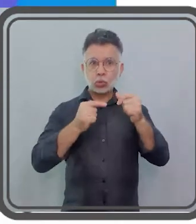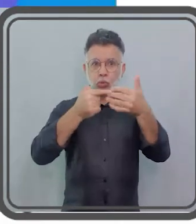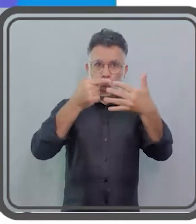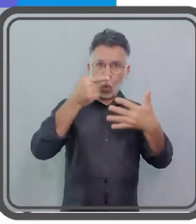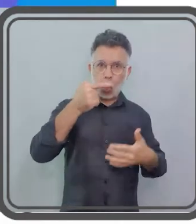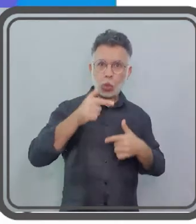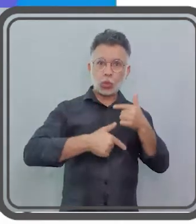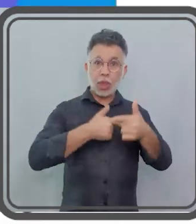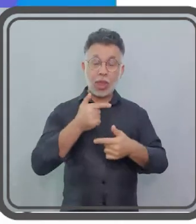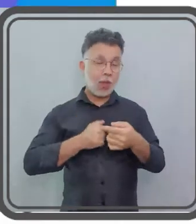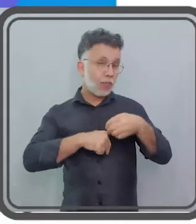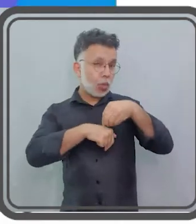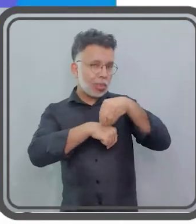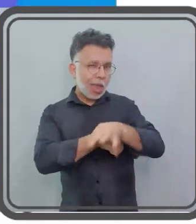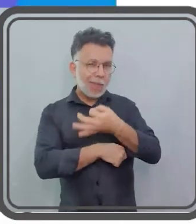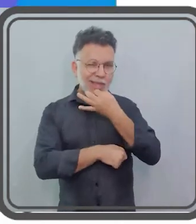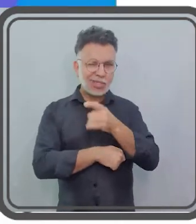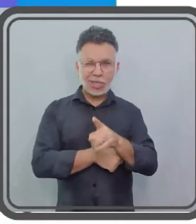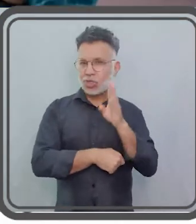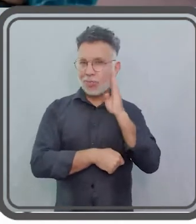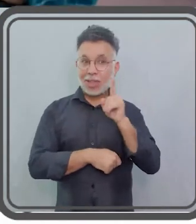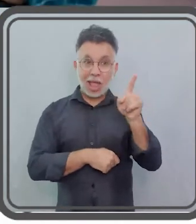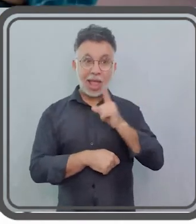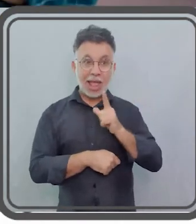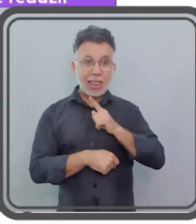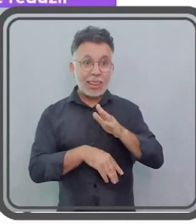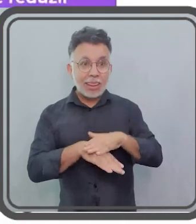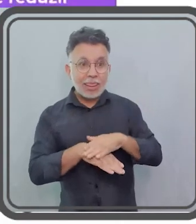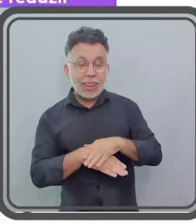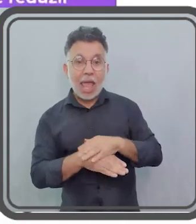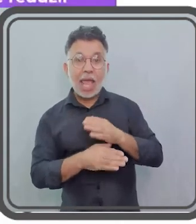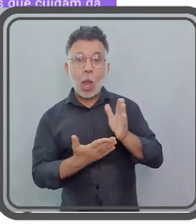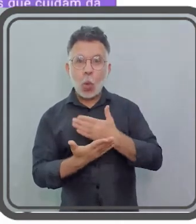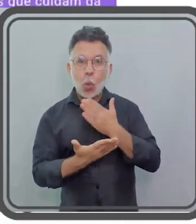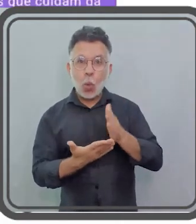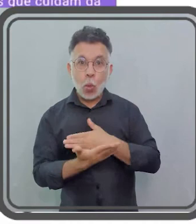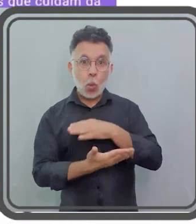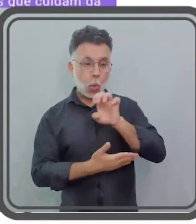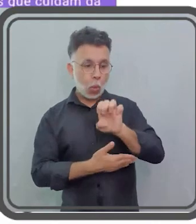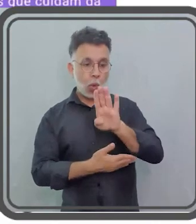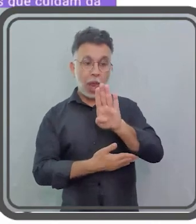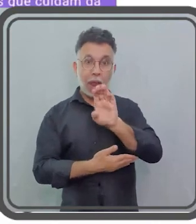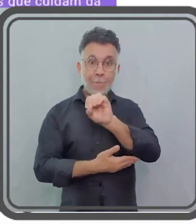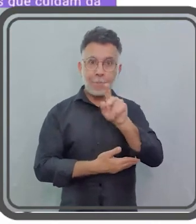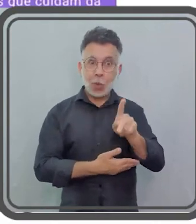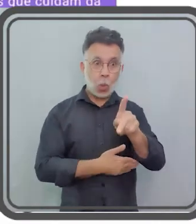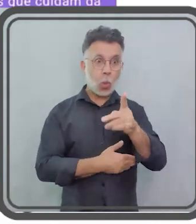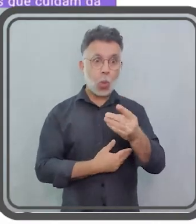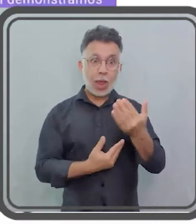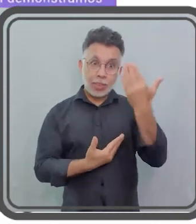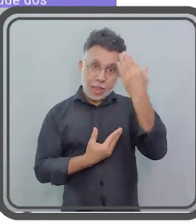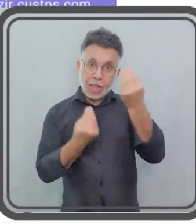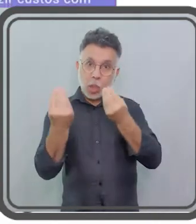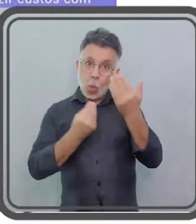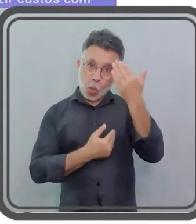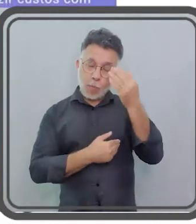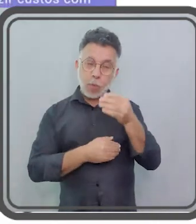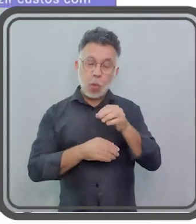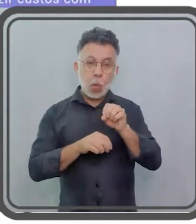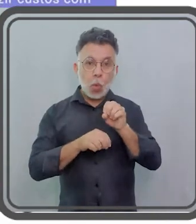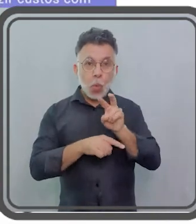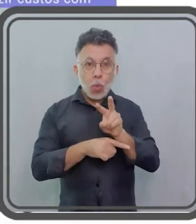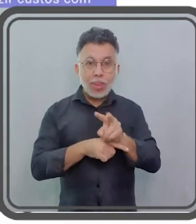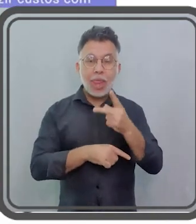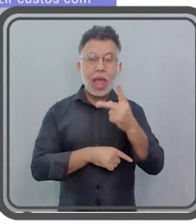aí eu vou dar uma dica que eu achei uma dica muito legal. Tem um e-book aqui, pessoal, então, de Entenda Como Cuidar da Saúde dos Seus Funcionários para Reduzir os